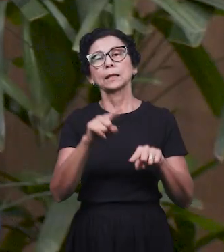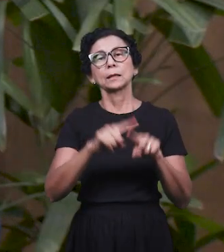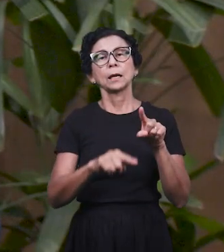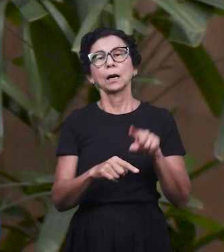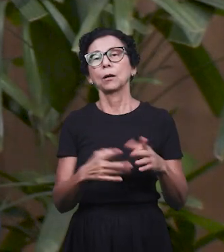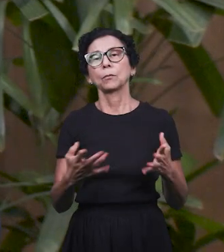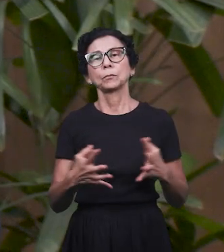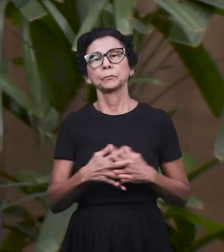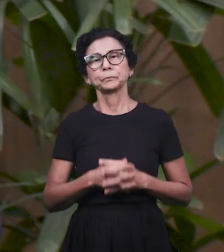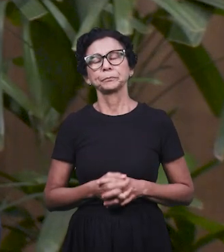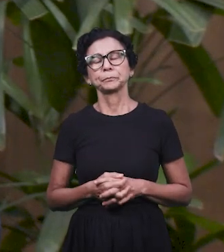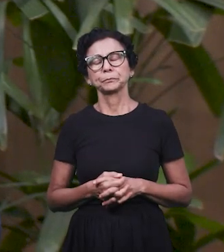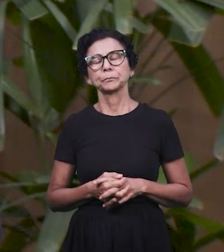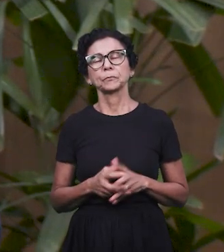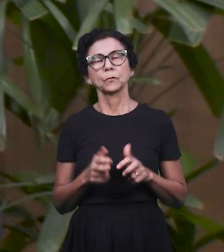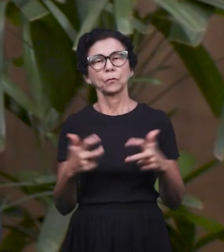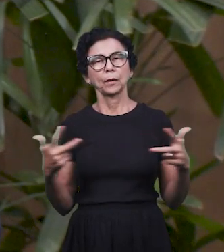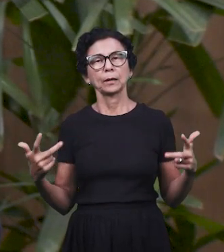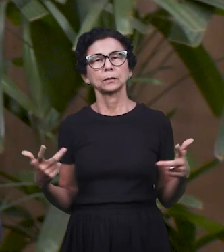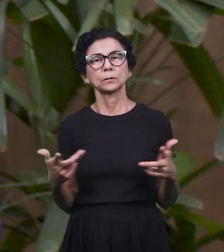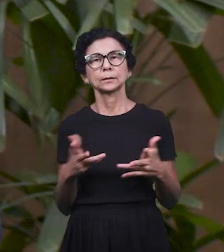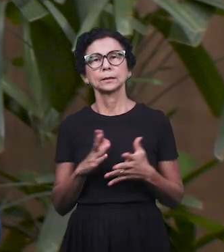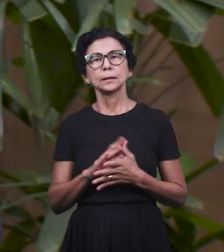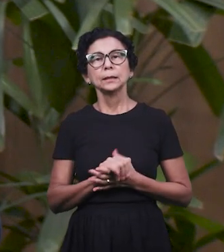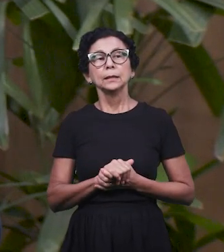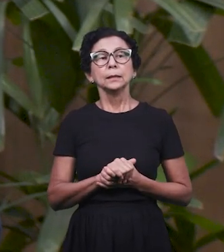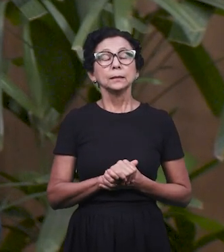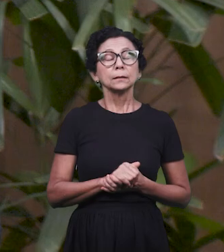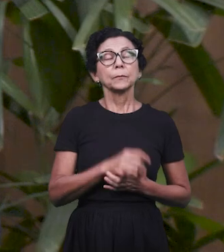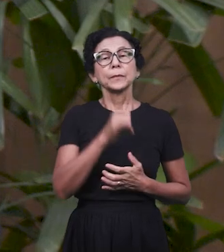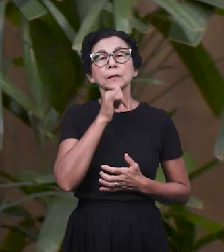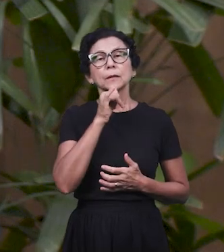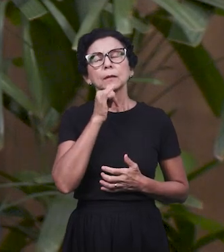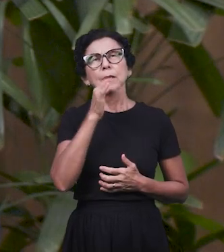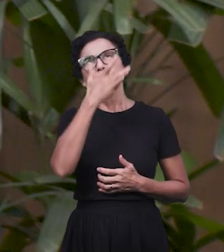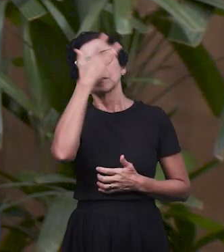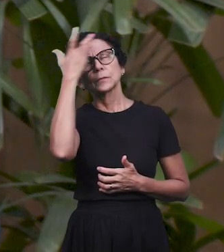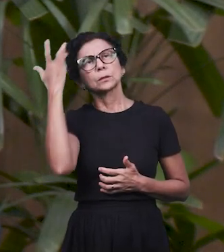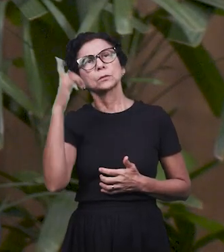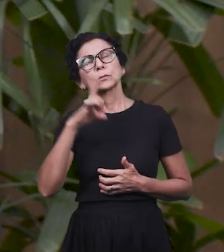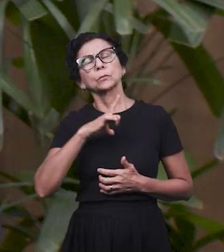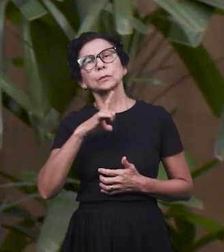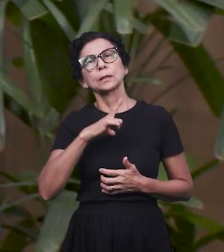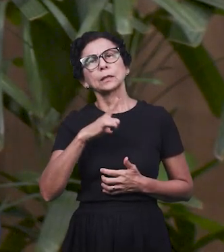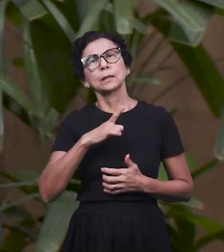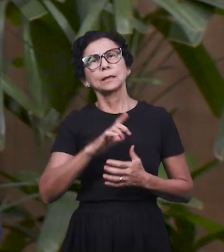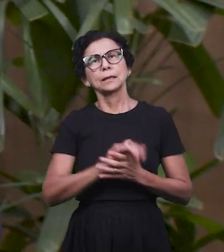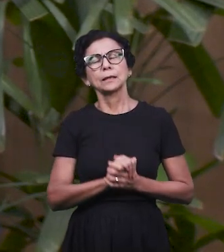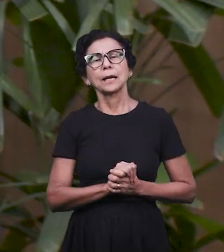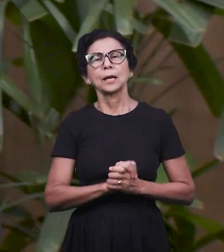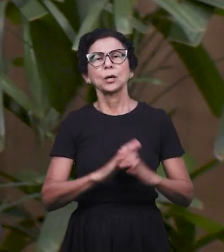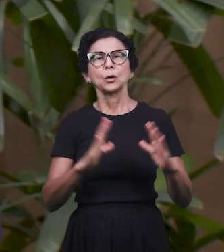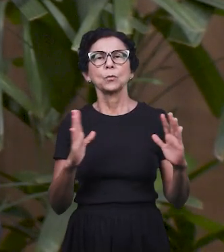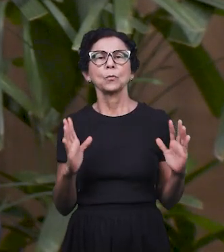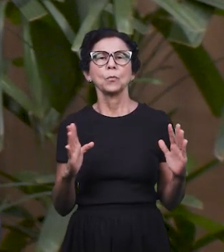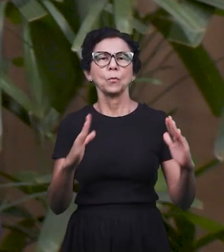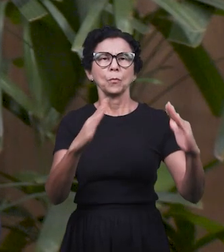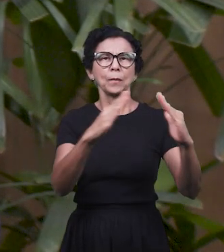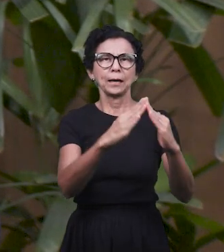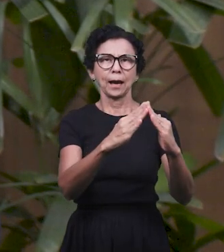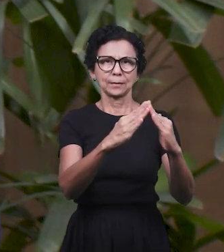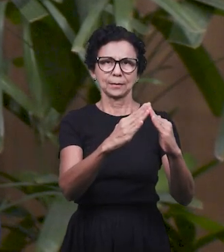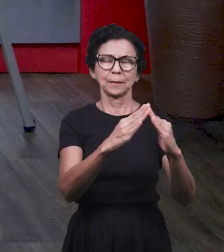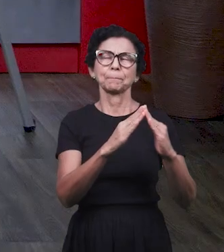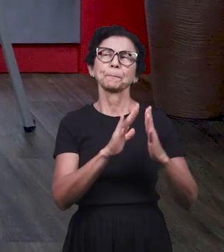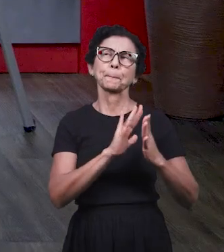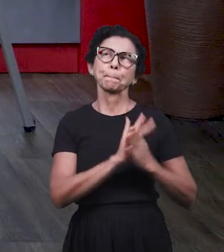a consequência para a pessoa que ela tem o bem e ela acaba colocando aquele bem em nome de um terceiro?